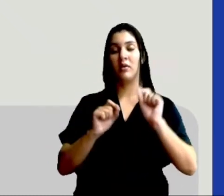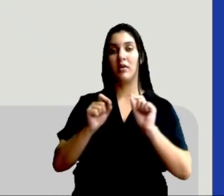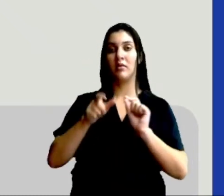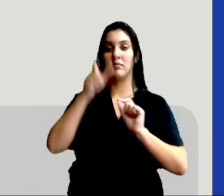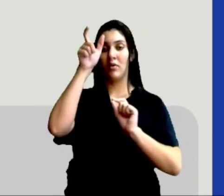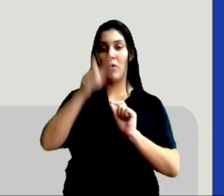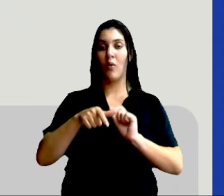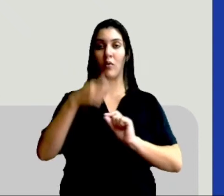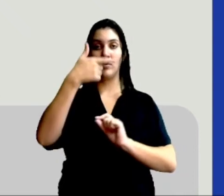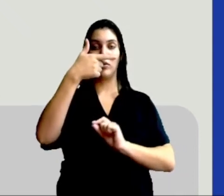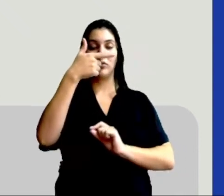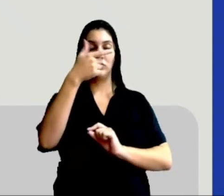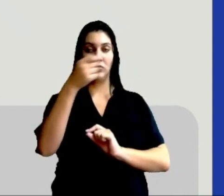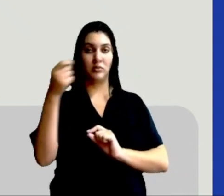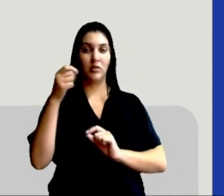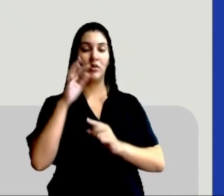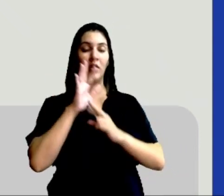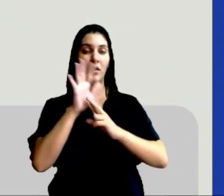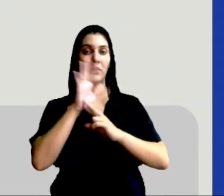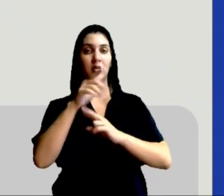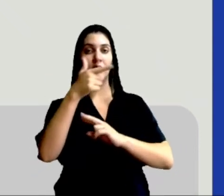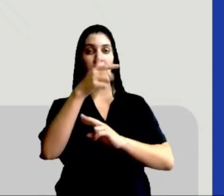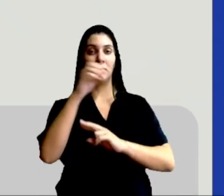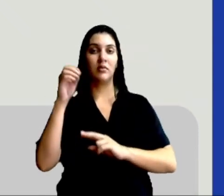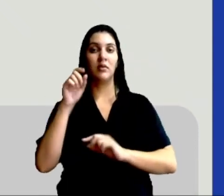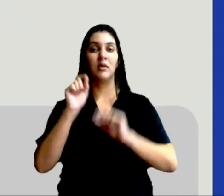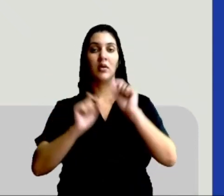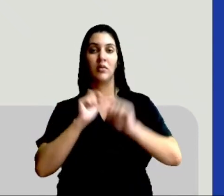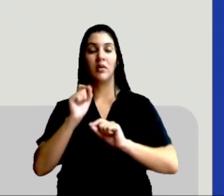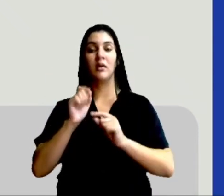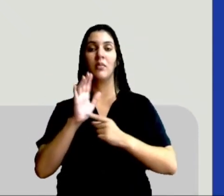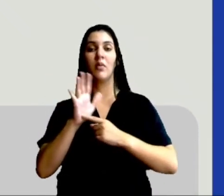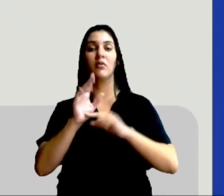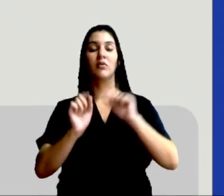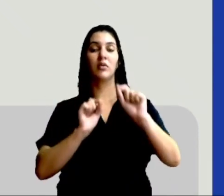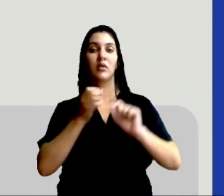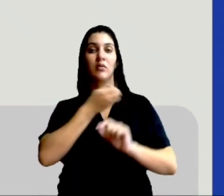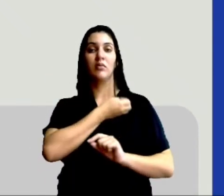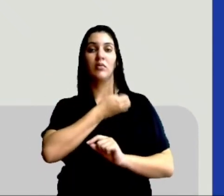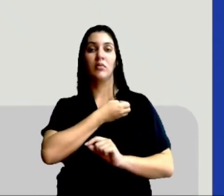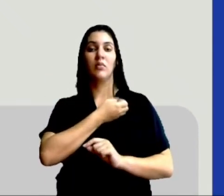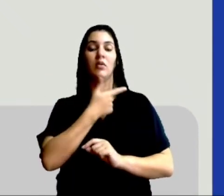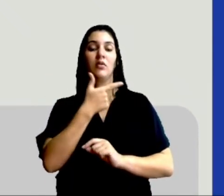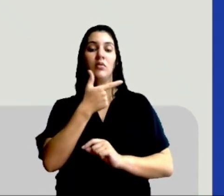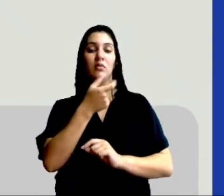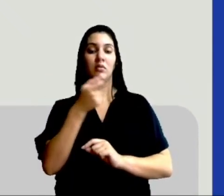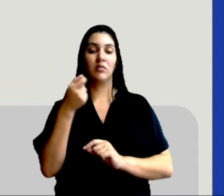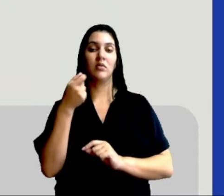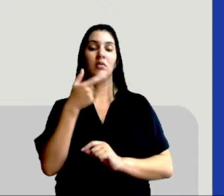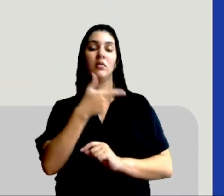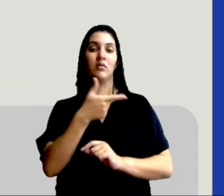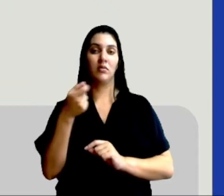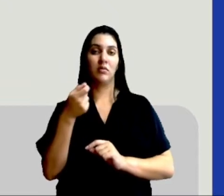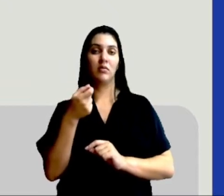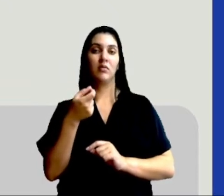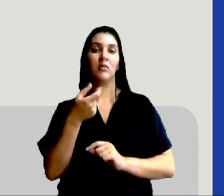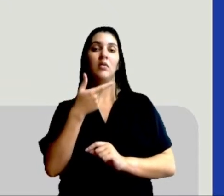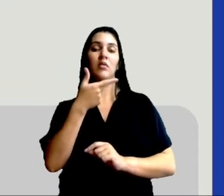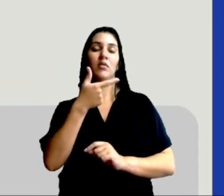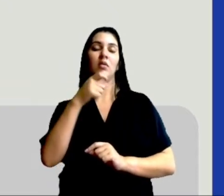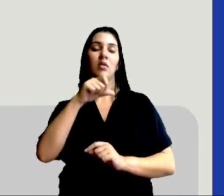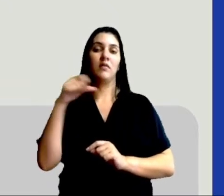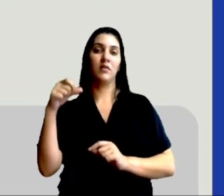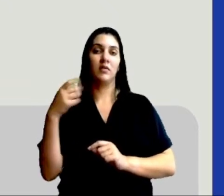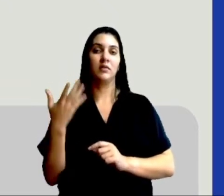ordem dos 200, né? Na representação que traz aí os números de 200 a